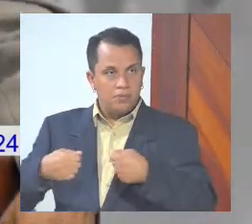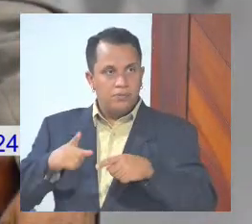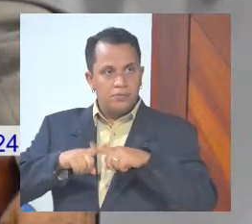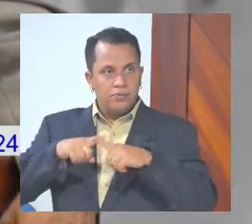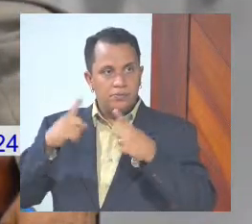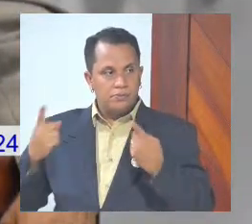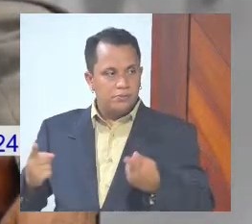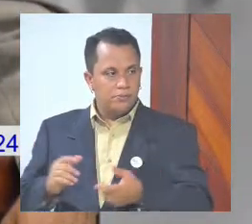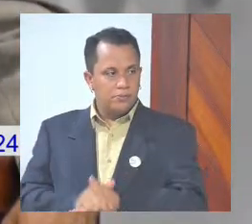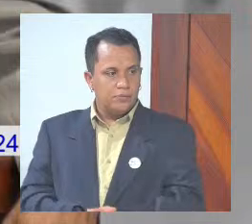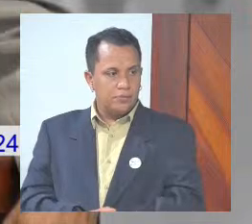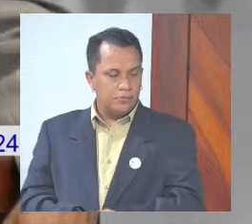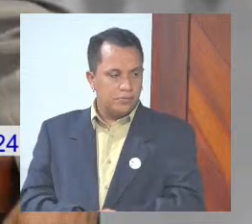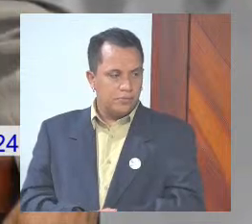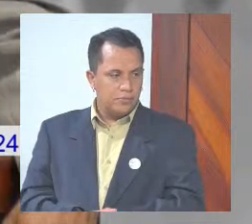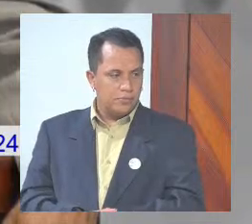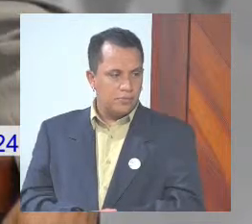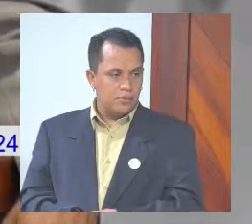Porque